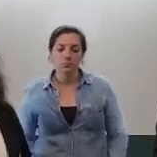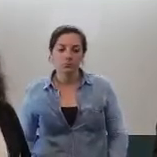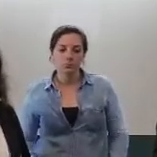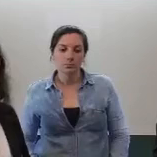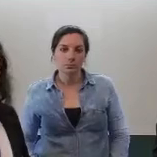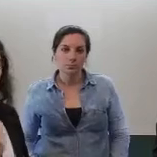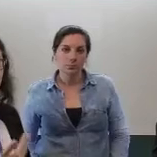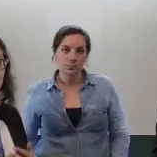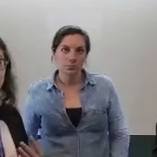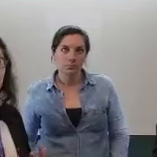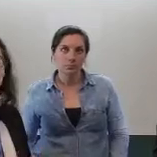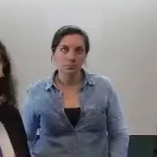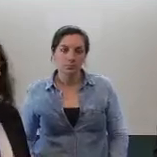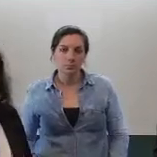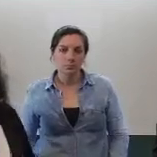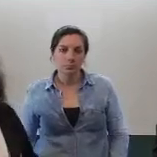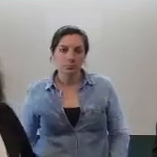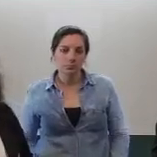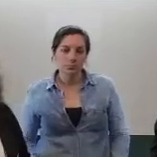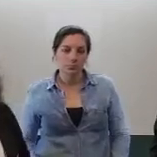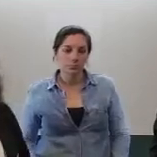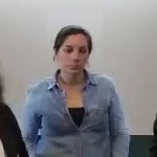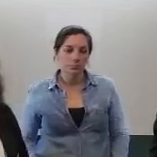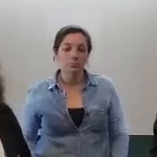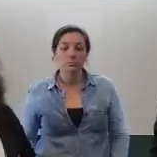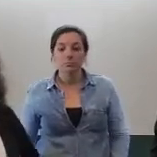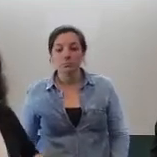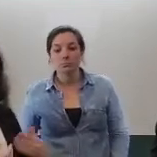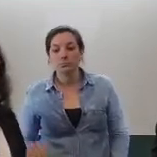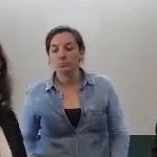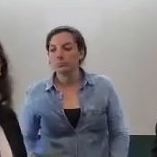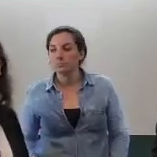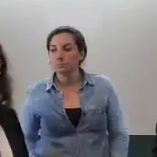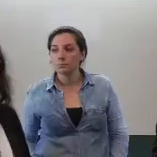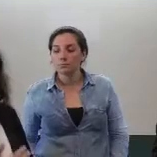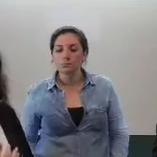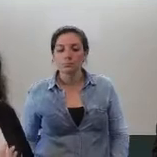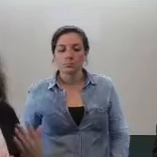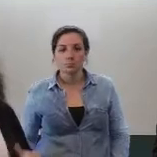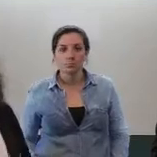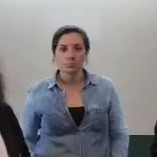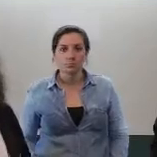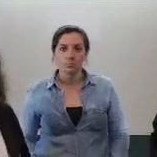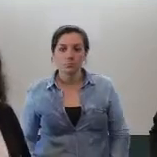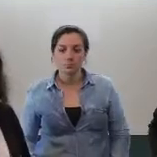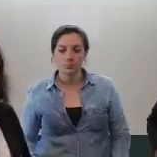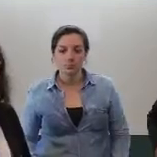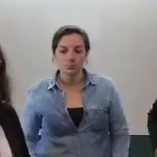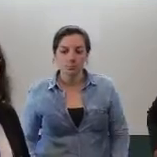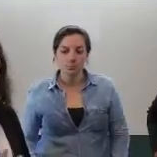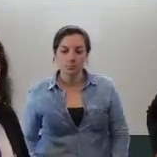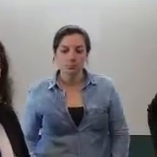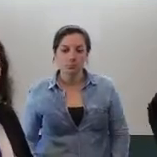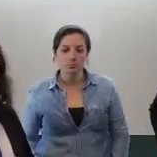sumário, o resumo, quando é um resumo acadêmico, quando é um resumo crítico, tem toda uma forma também de